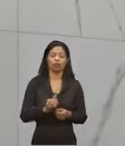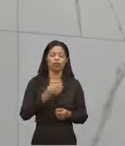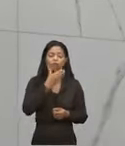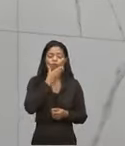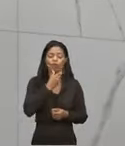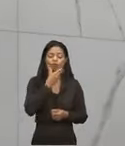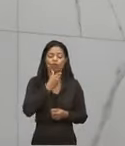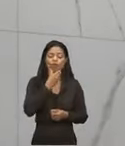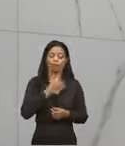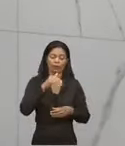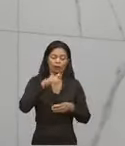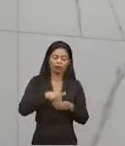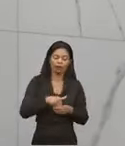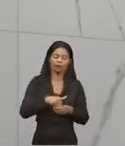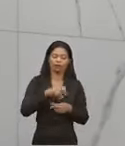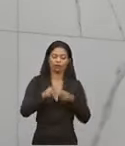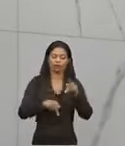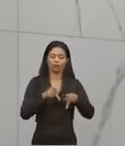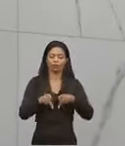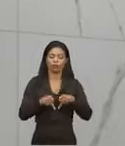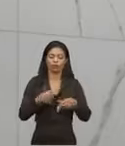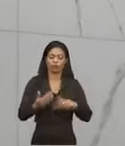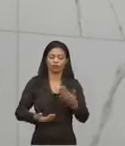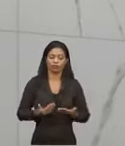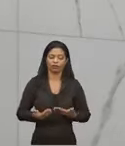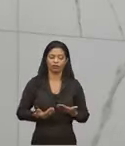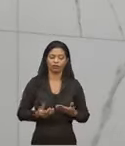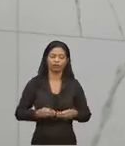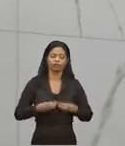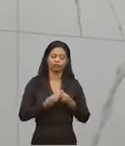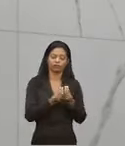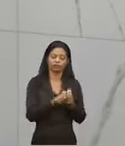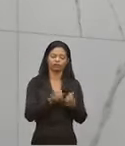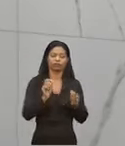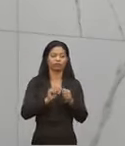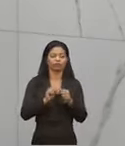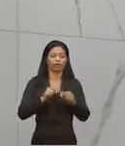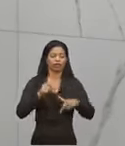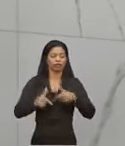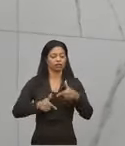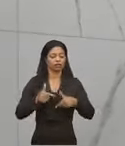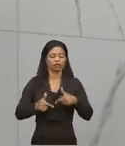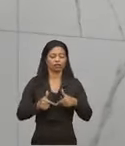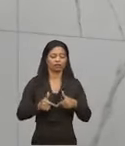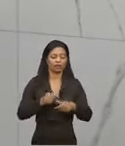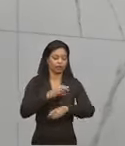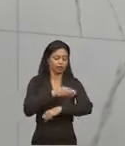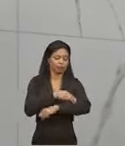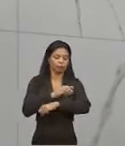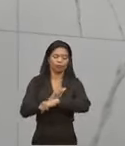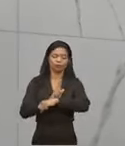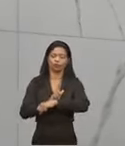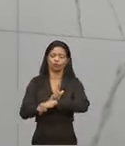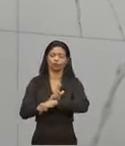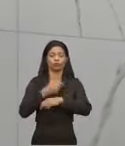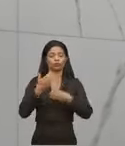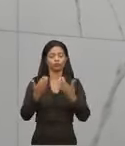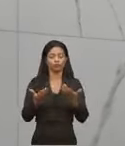agraciado pelo povo, que tem serviço prestado desde 12 anos de idade que trabalha. E aí, meu